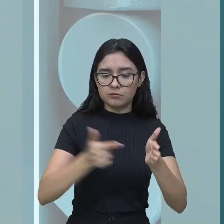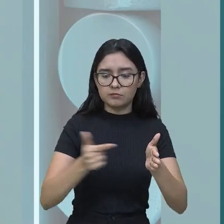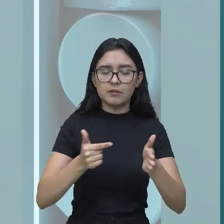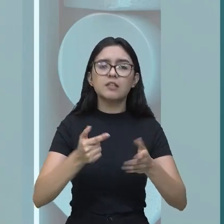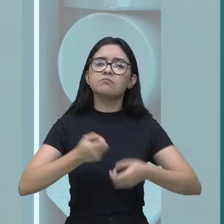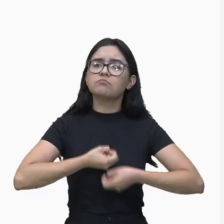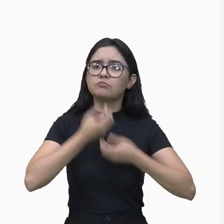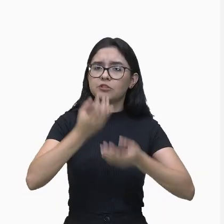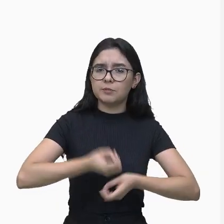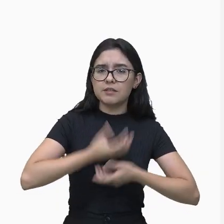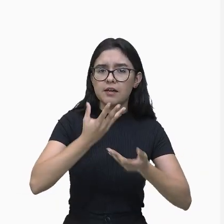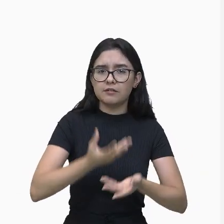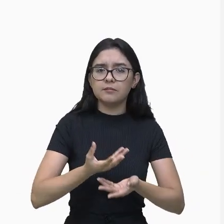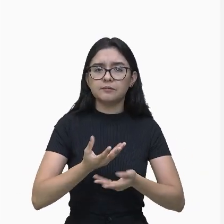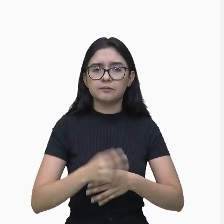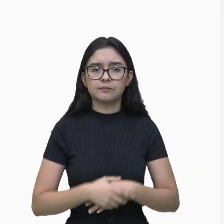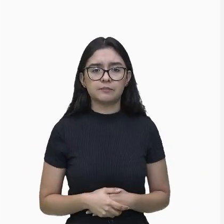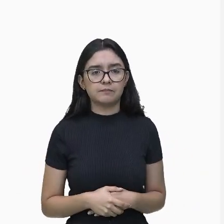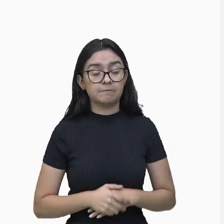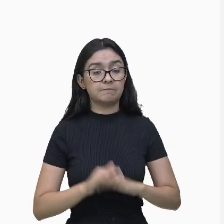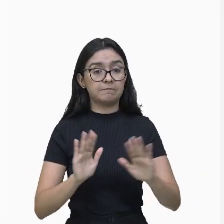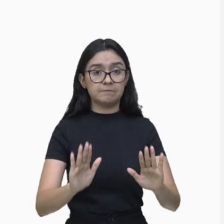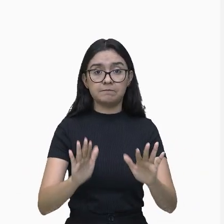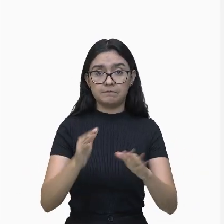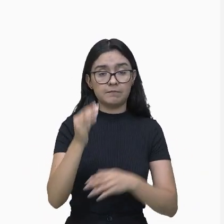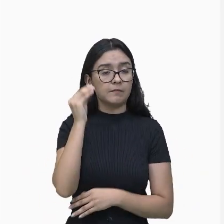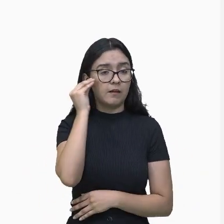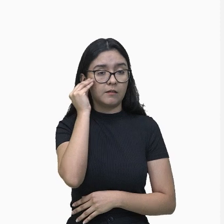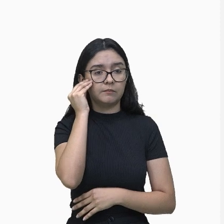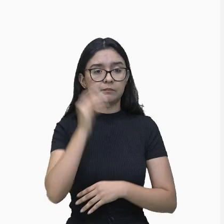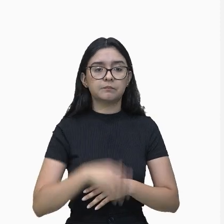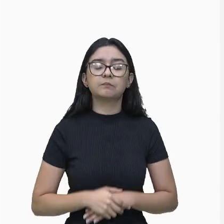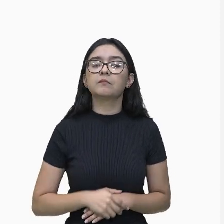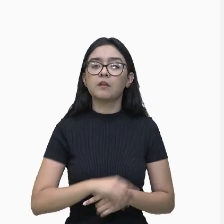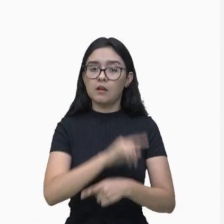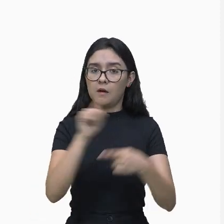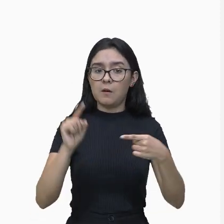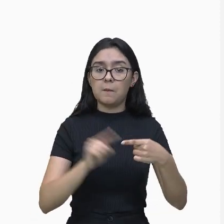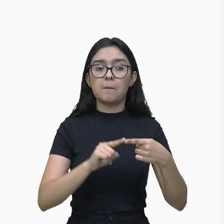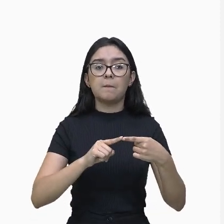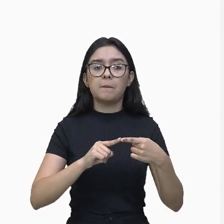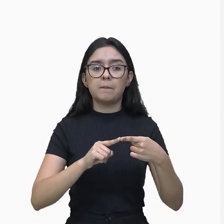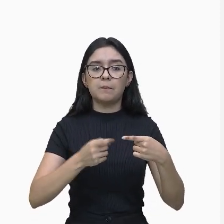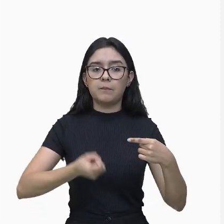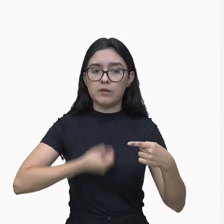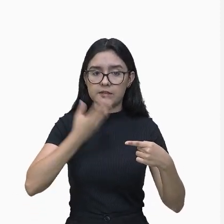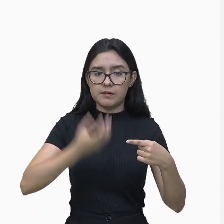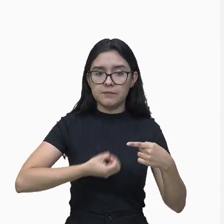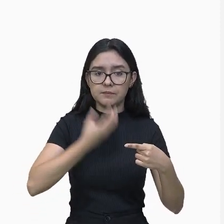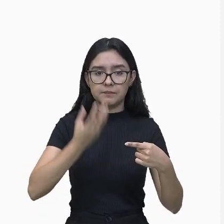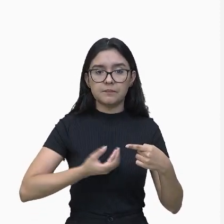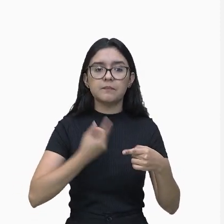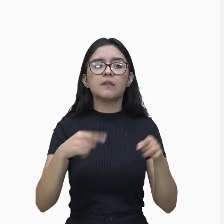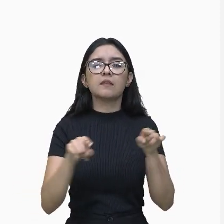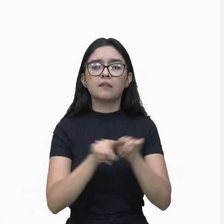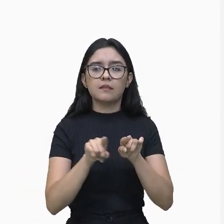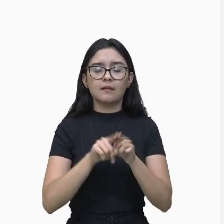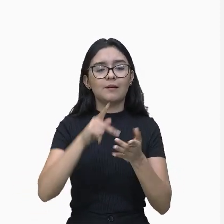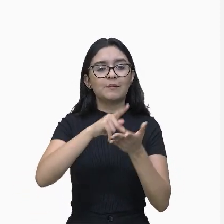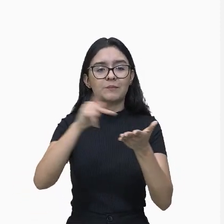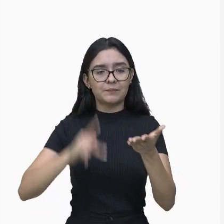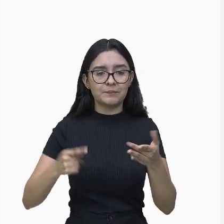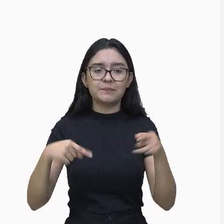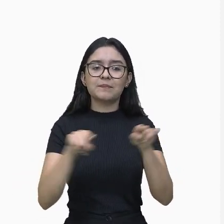expressaram? Vamos lá, então? Olhem só. Então, em poesia, vamos lá, tivemos a liberdade temática.